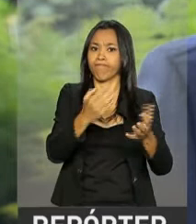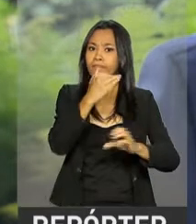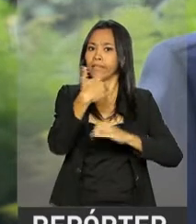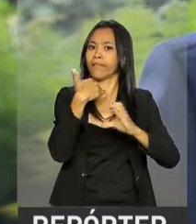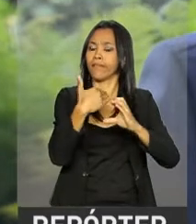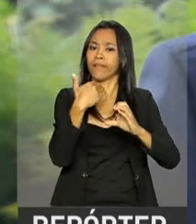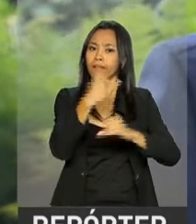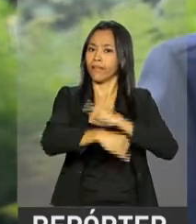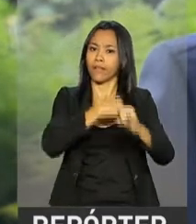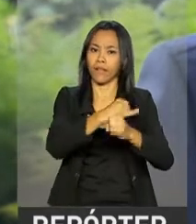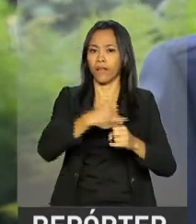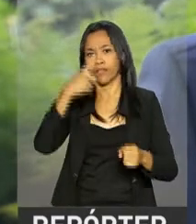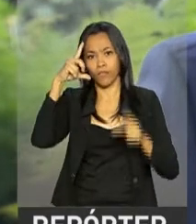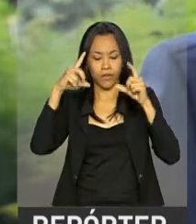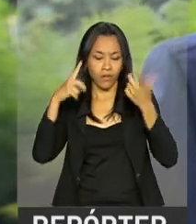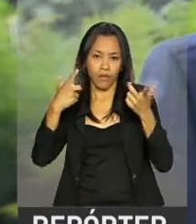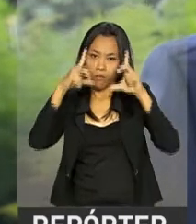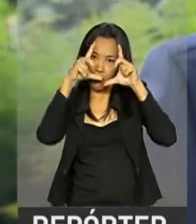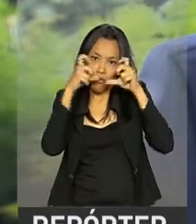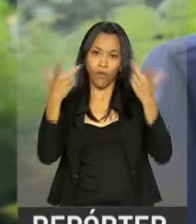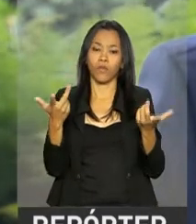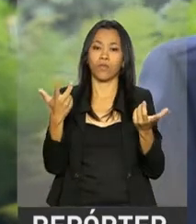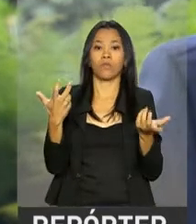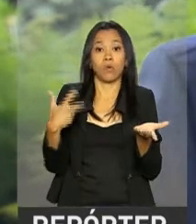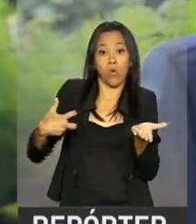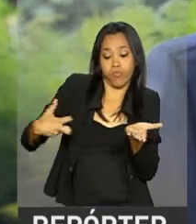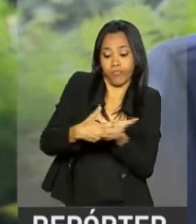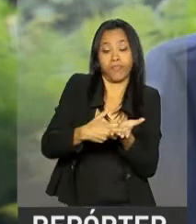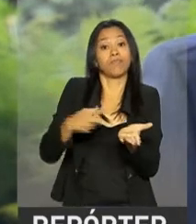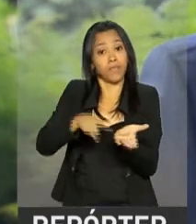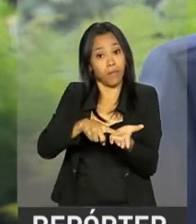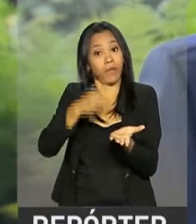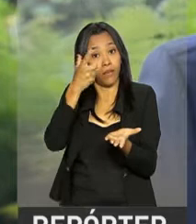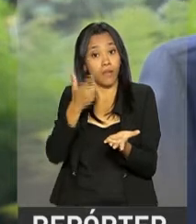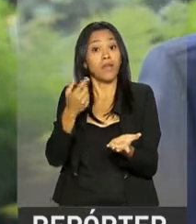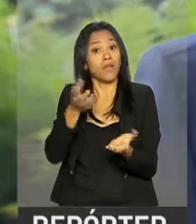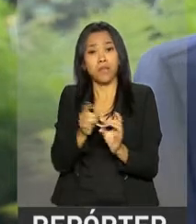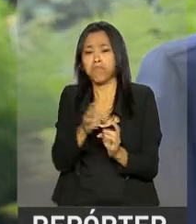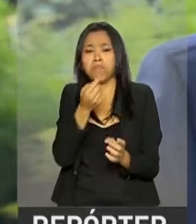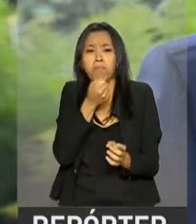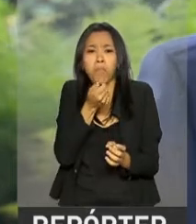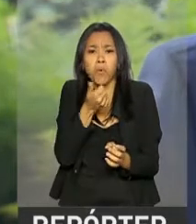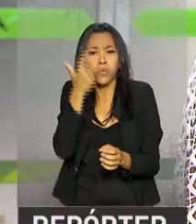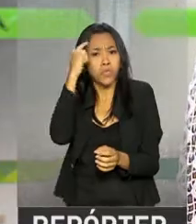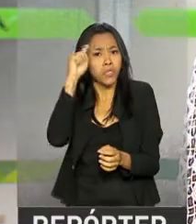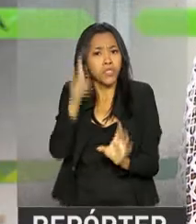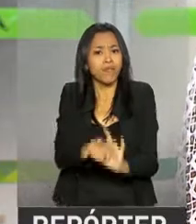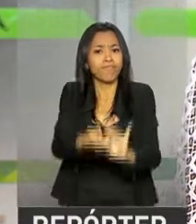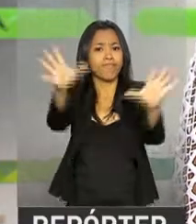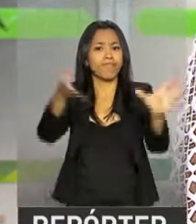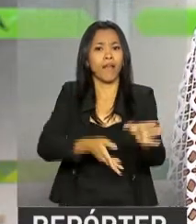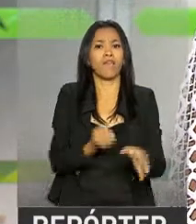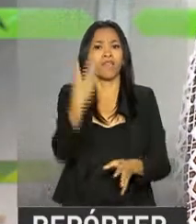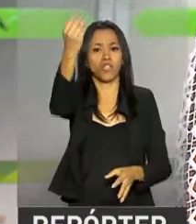foto e cópia do passaporte em poucos dias recebe autorização para viajar para o brasil que é o visto eletrônico o visto eletrônico